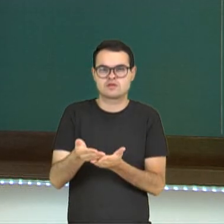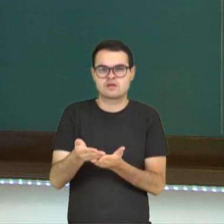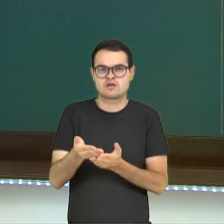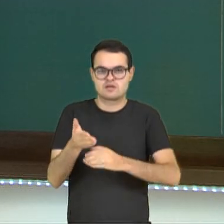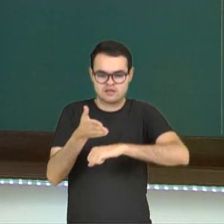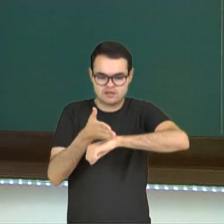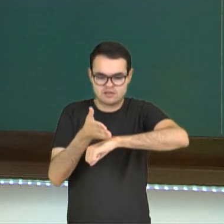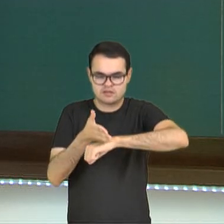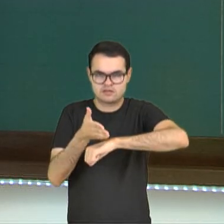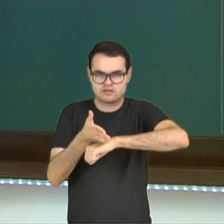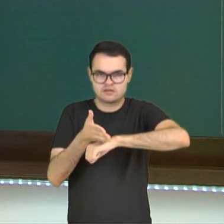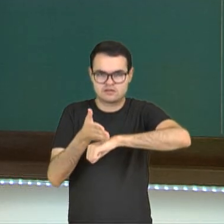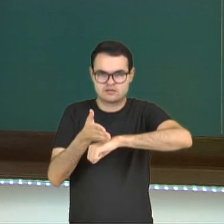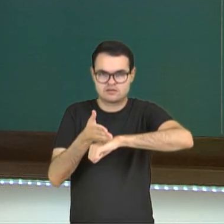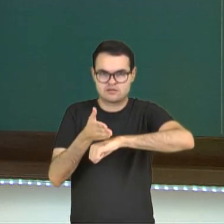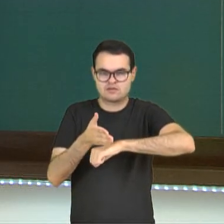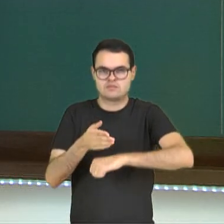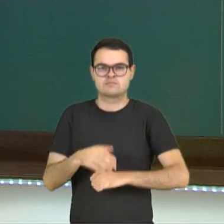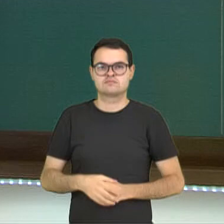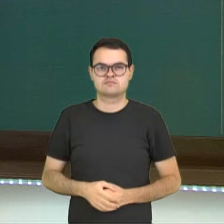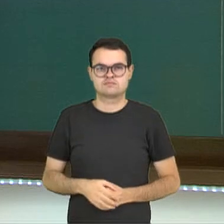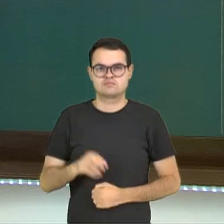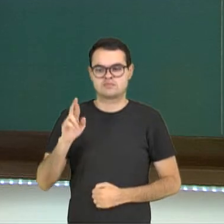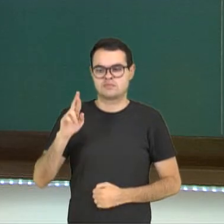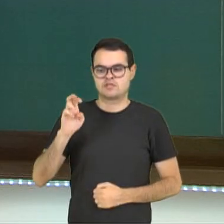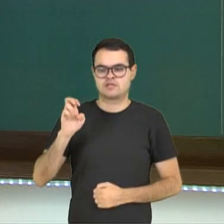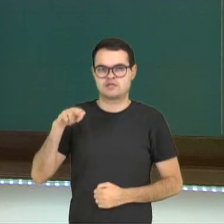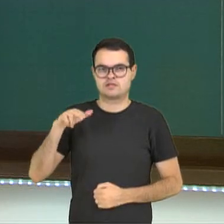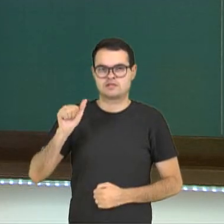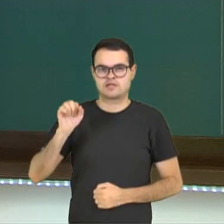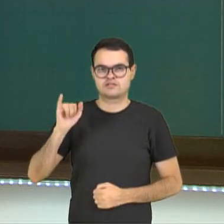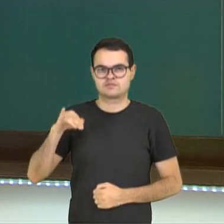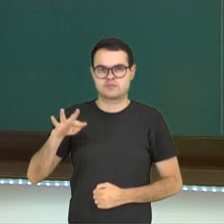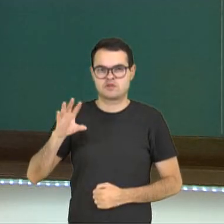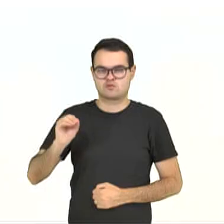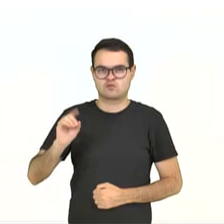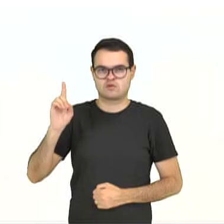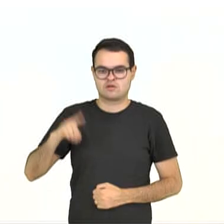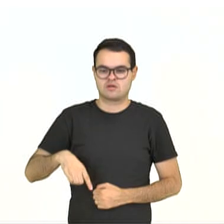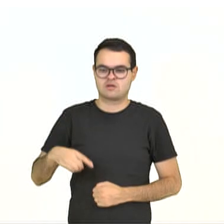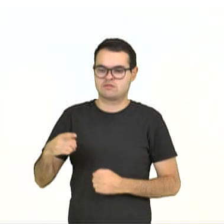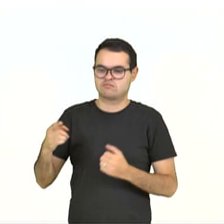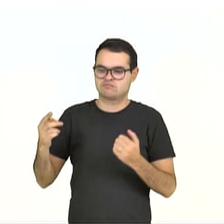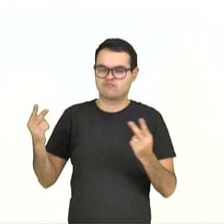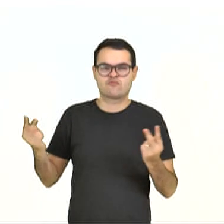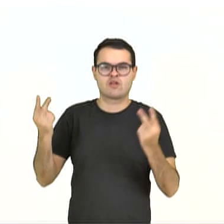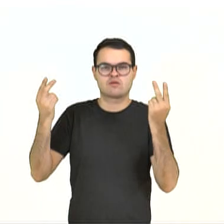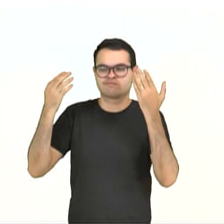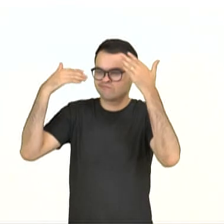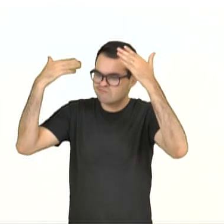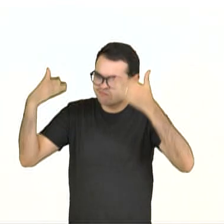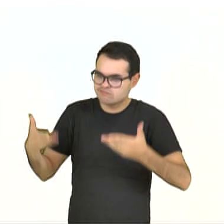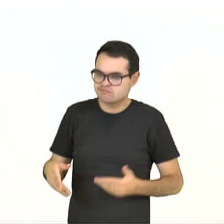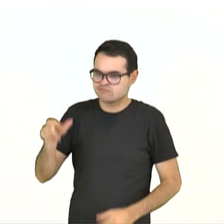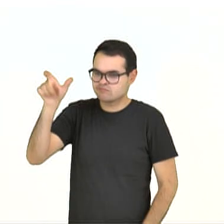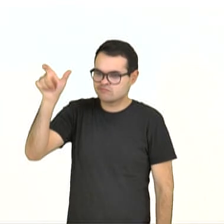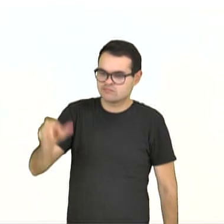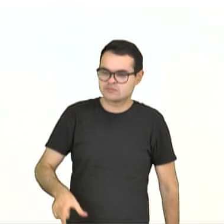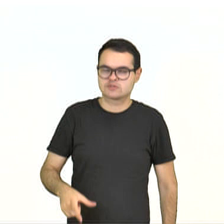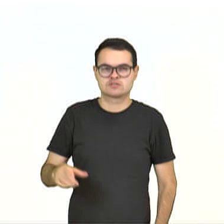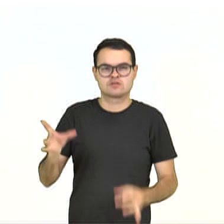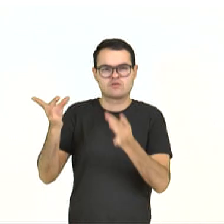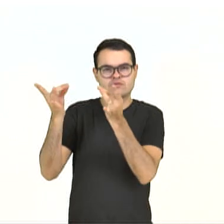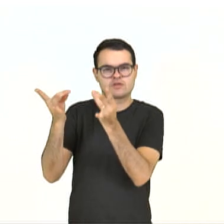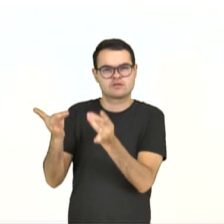Moderna, a gente tem o Renascimento, que você já ouviu falar bastante, né, que é a valorização da estética artística, valorizando, né, buscando